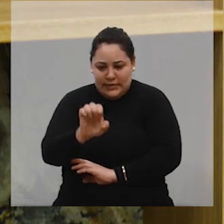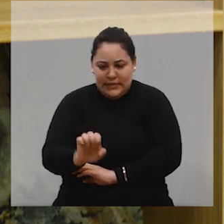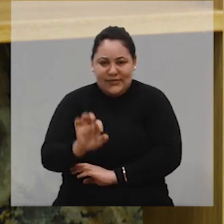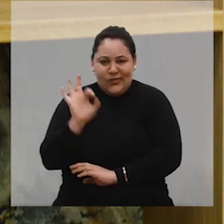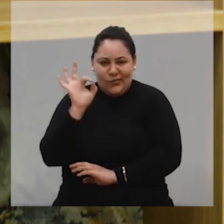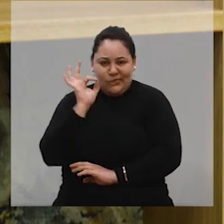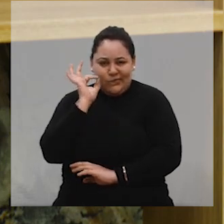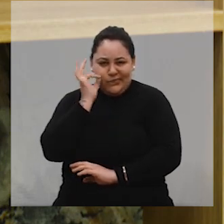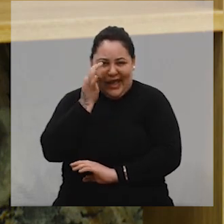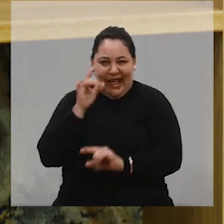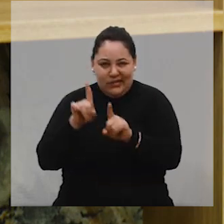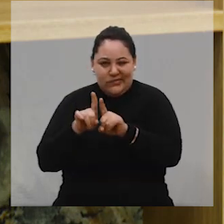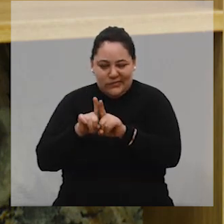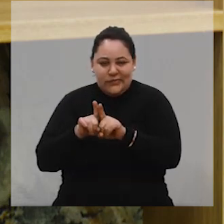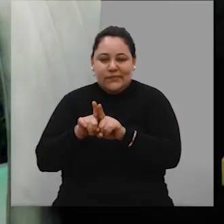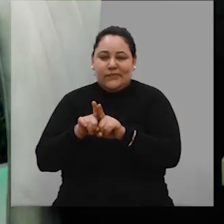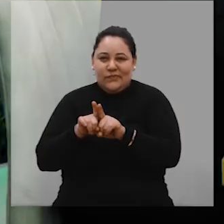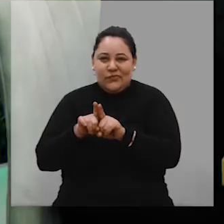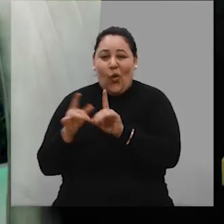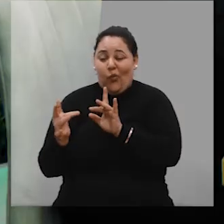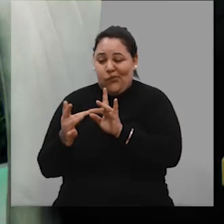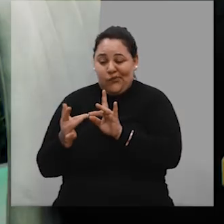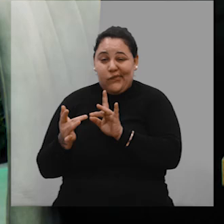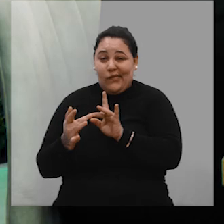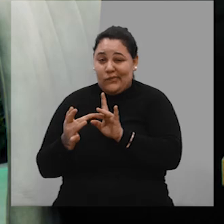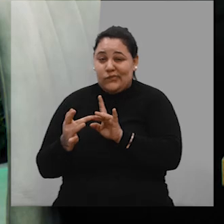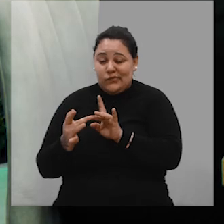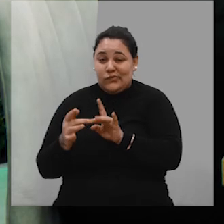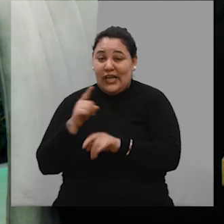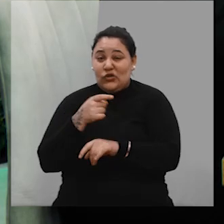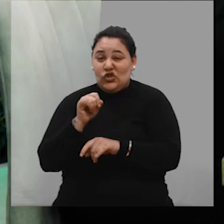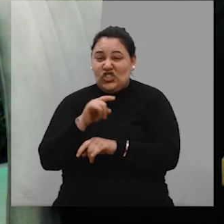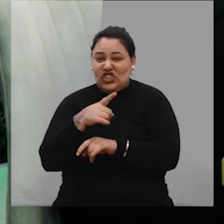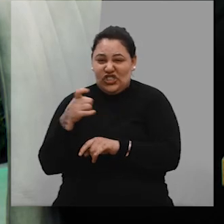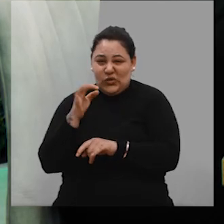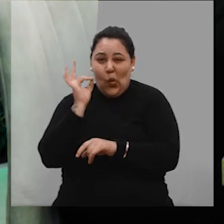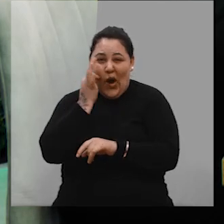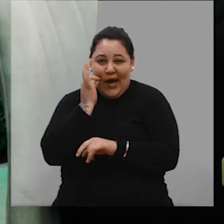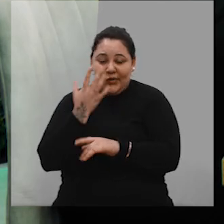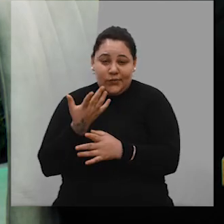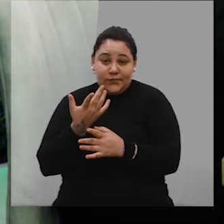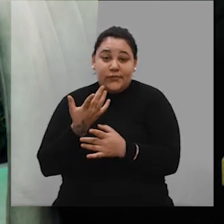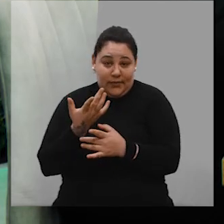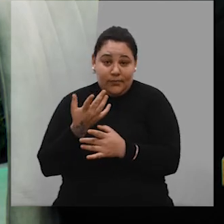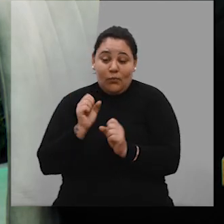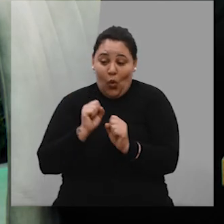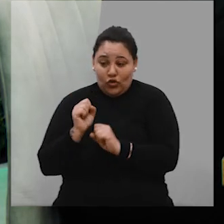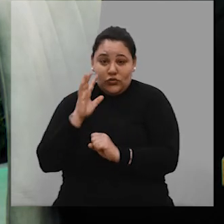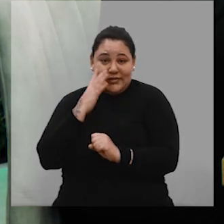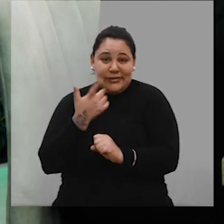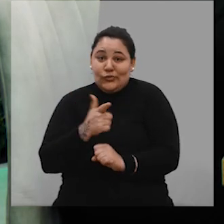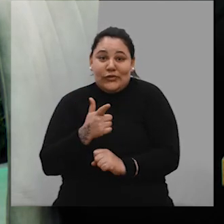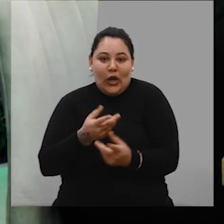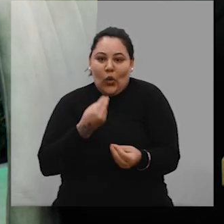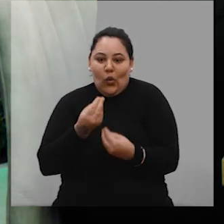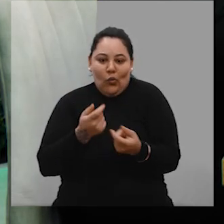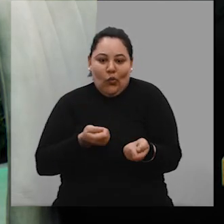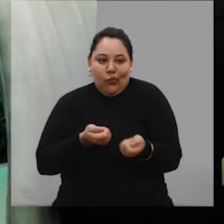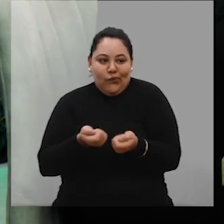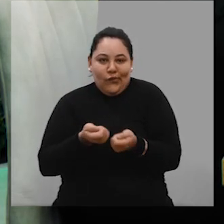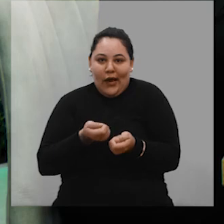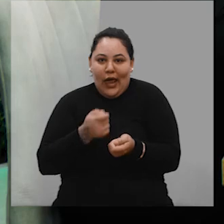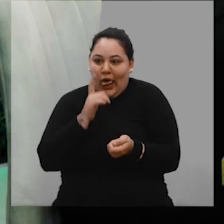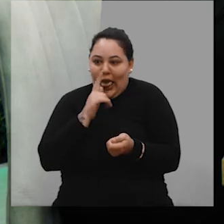pelo fato desses cuidados. Por conta cuidados. disso, exatamente isso. Porque a gente não tem como controlar, né? A gente não sabe. A água